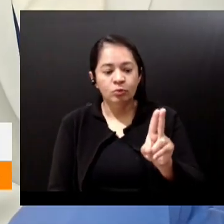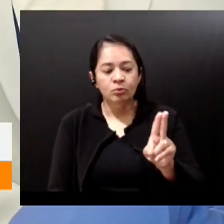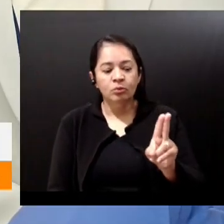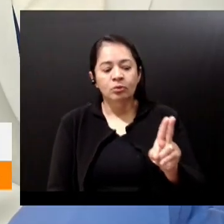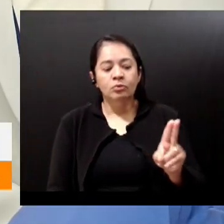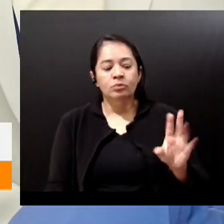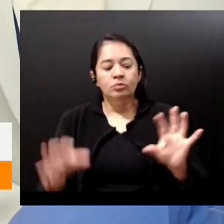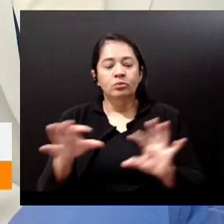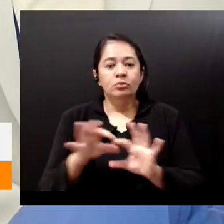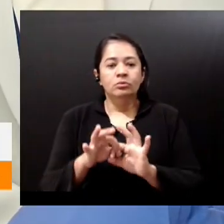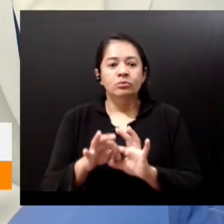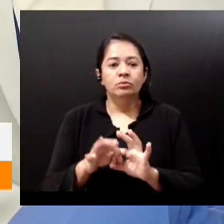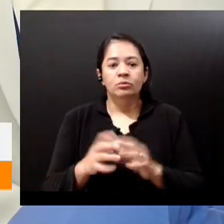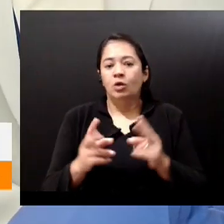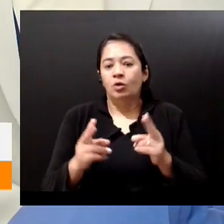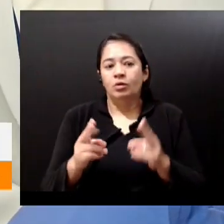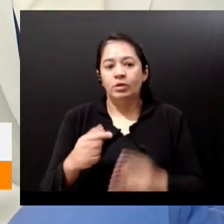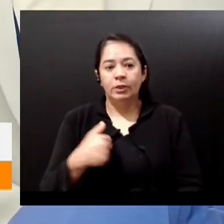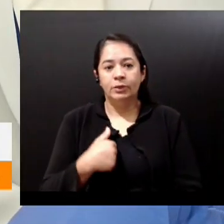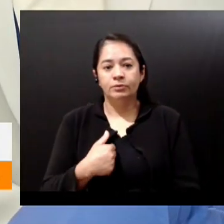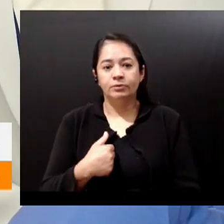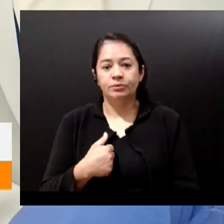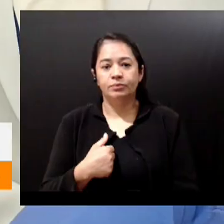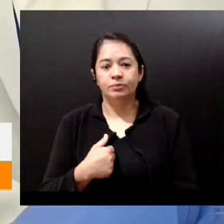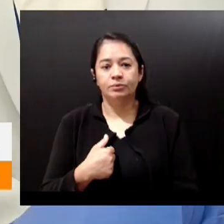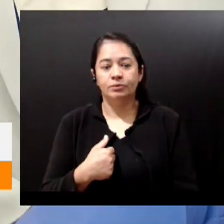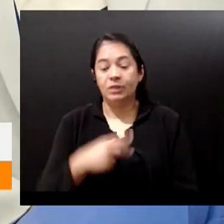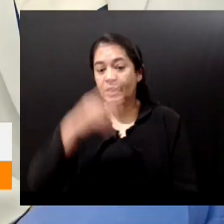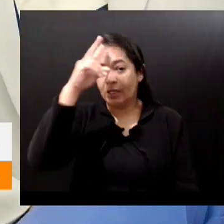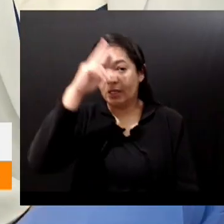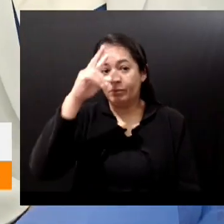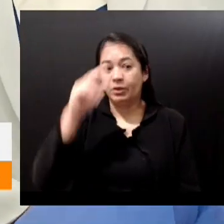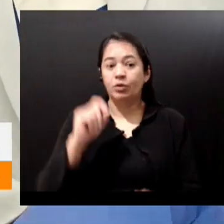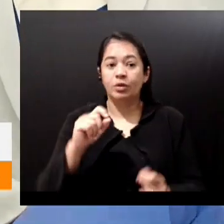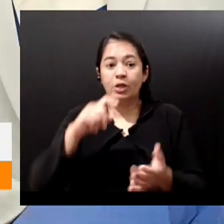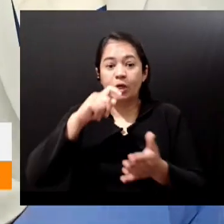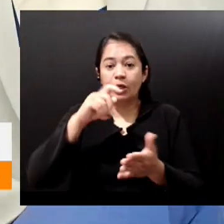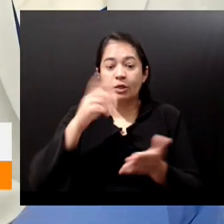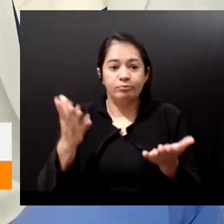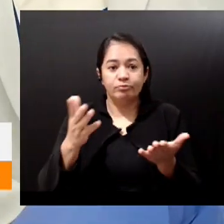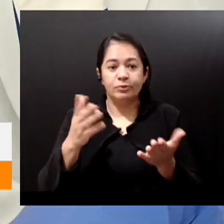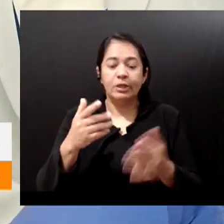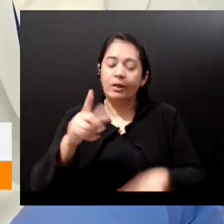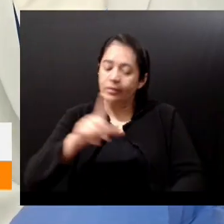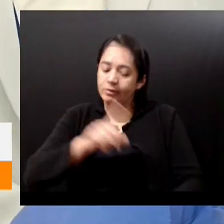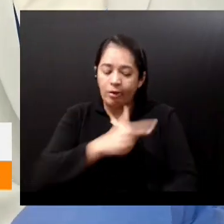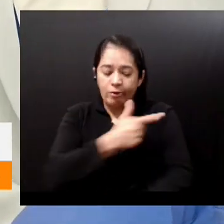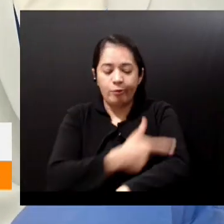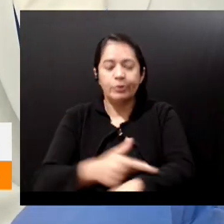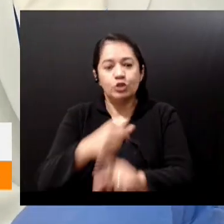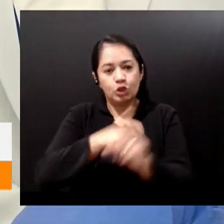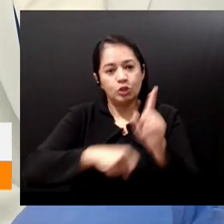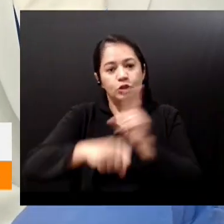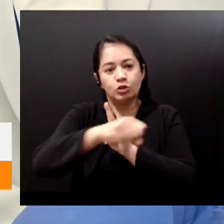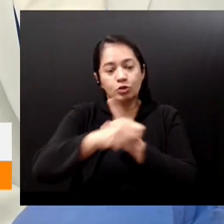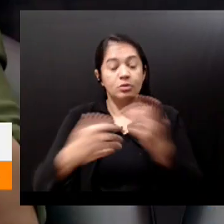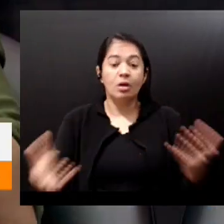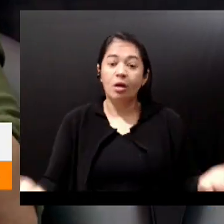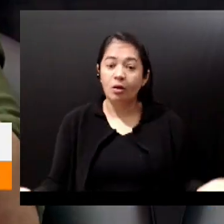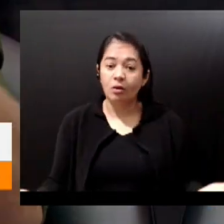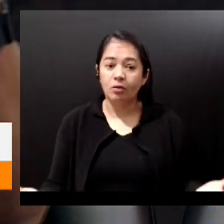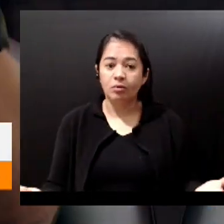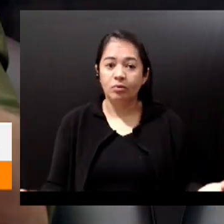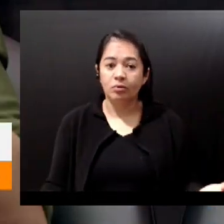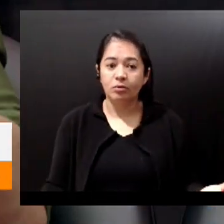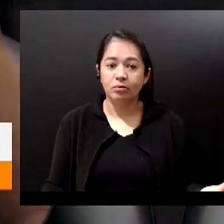forma como eu vou me colocar para o outro. Lembrando que é um contrato social. Há uma etiqueta social, há um código, há um códex. Aliás, assim, estética é uma palavra